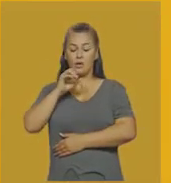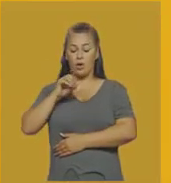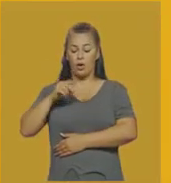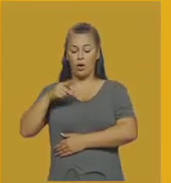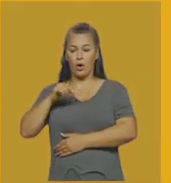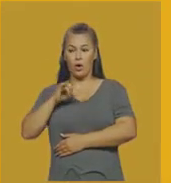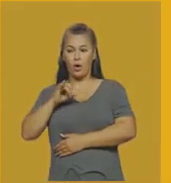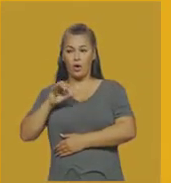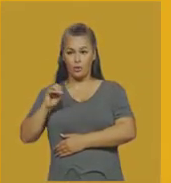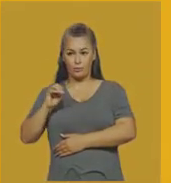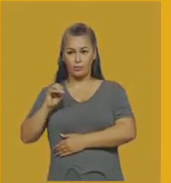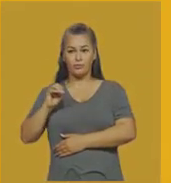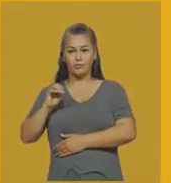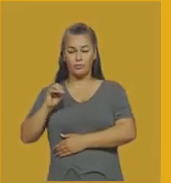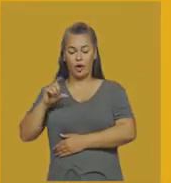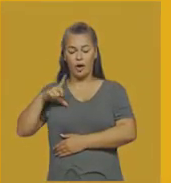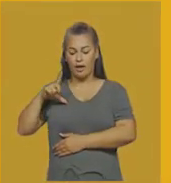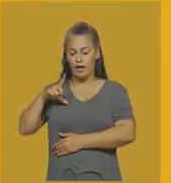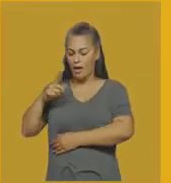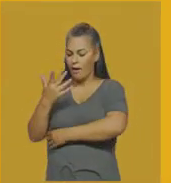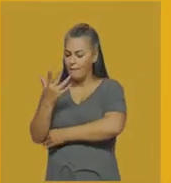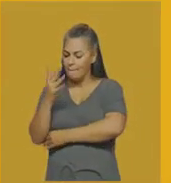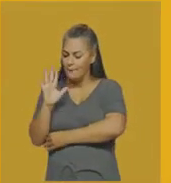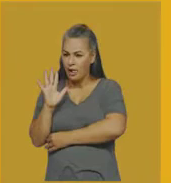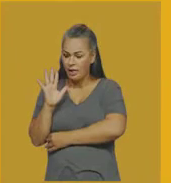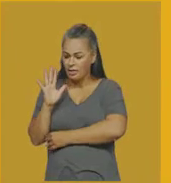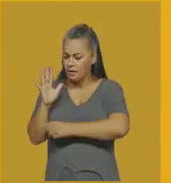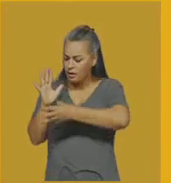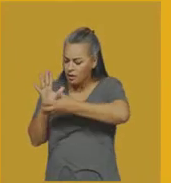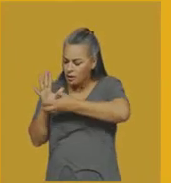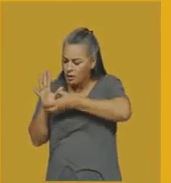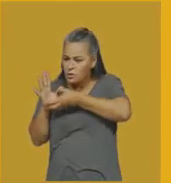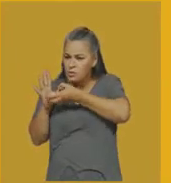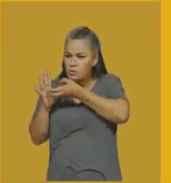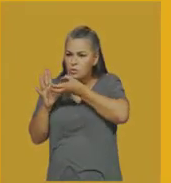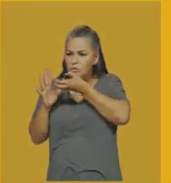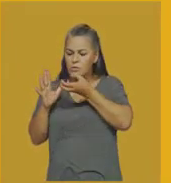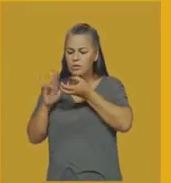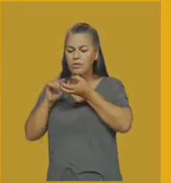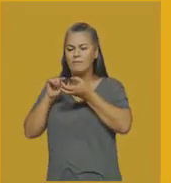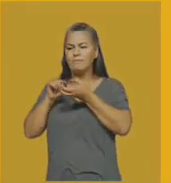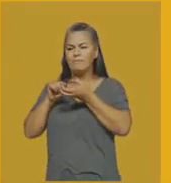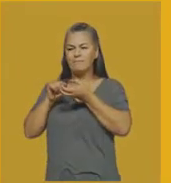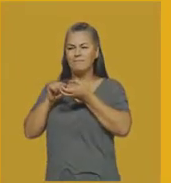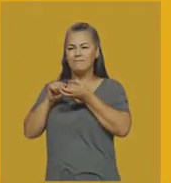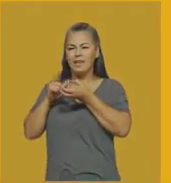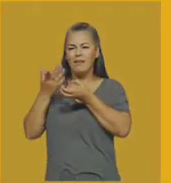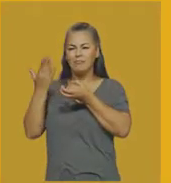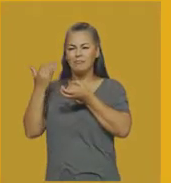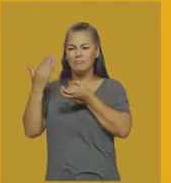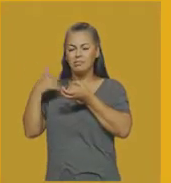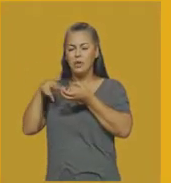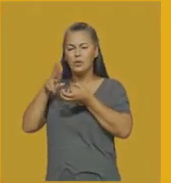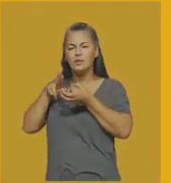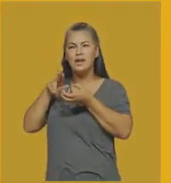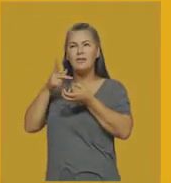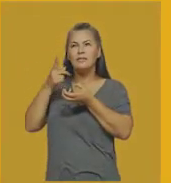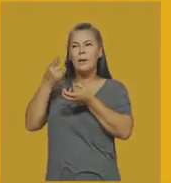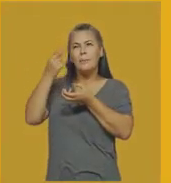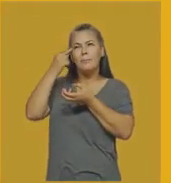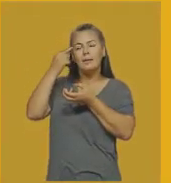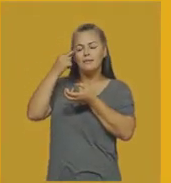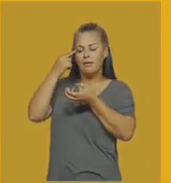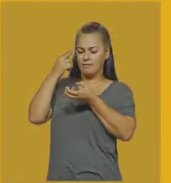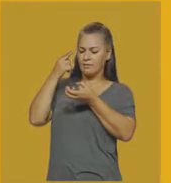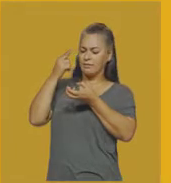planta, ela é usada desde 5.000 anos de Cristo. Era considerada uma dádiva divina. Eles ligavam isso a deuses também,